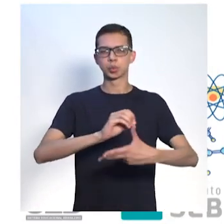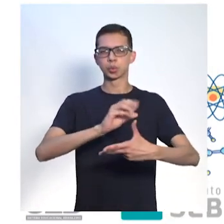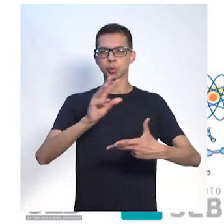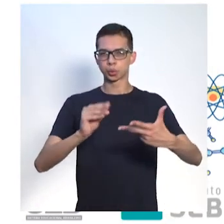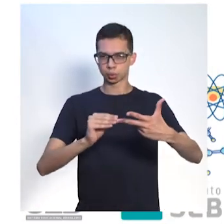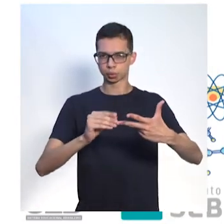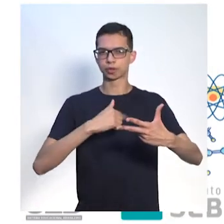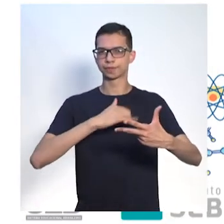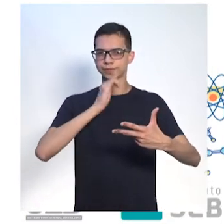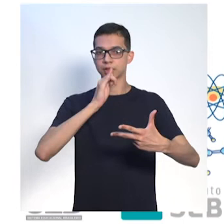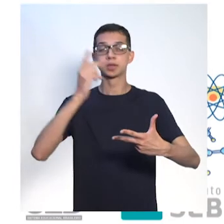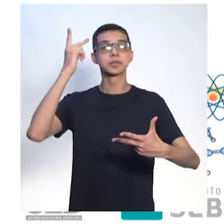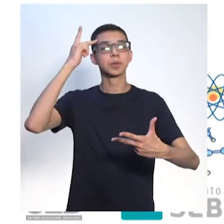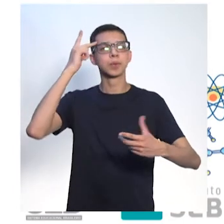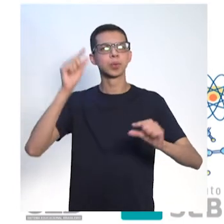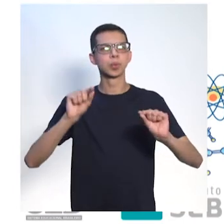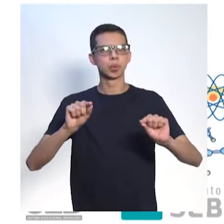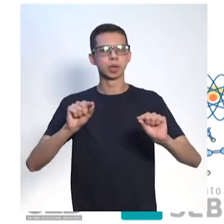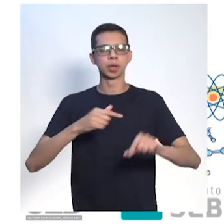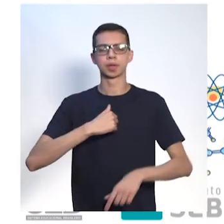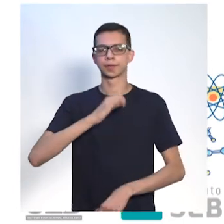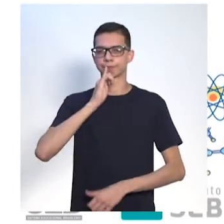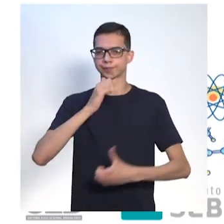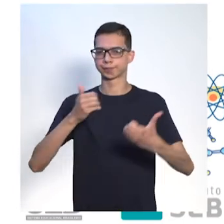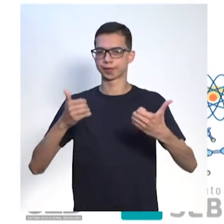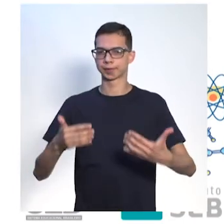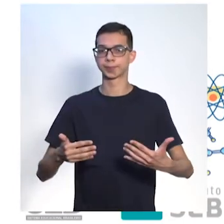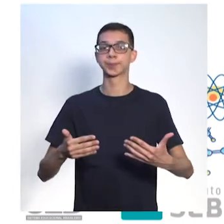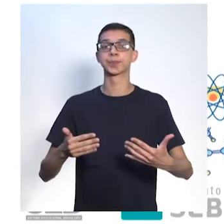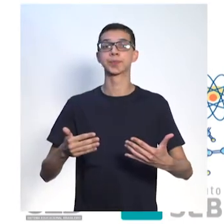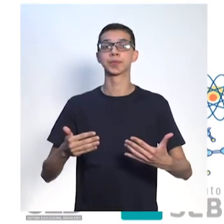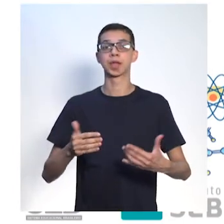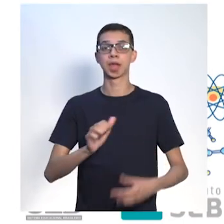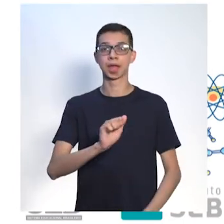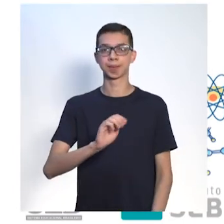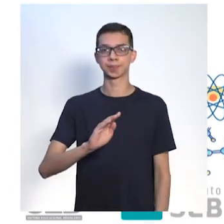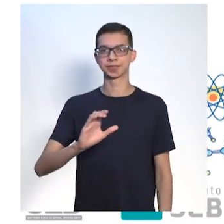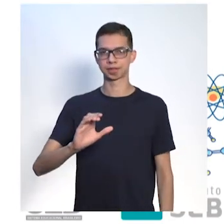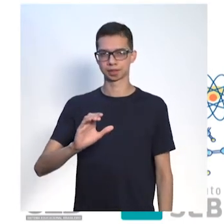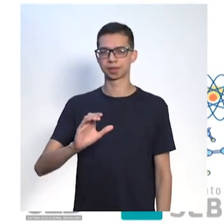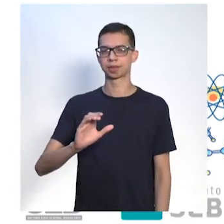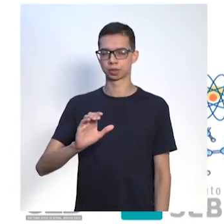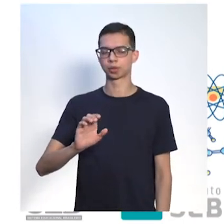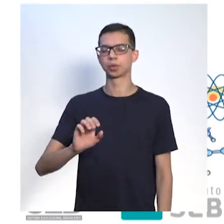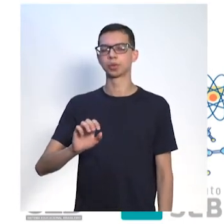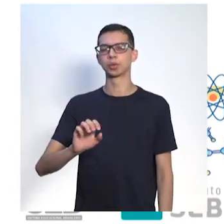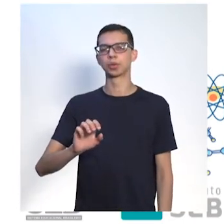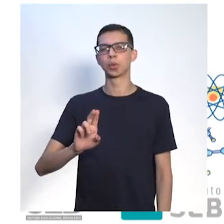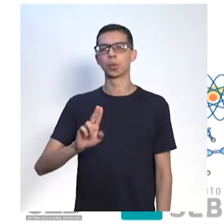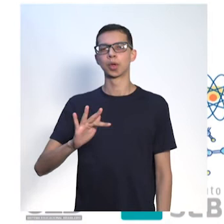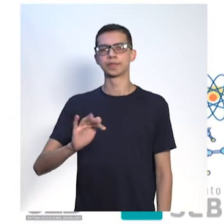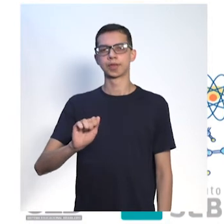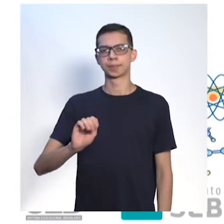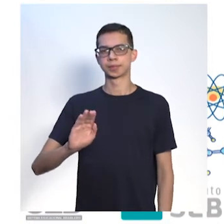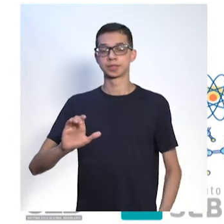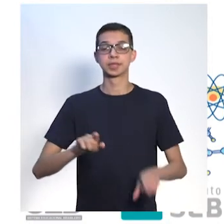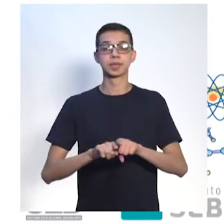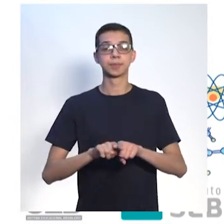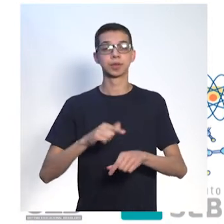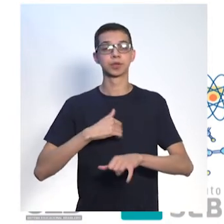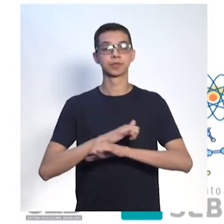Paulo? Eu falei da Universidade Federal do ABC, que é via SISU. Falei do Instituto Federal São